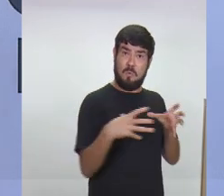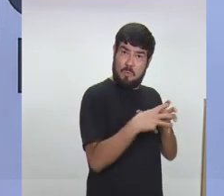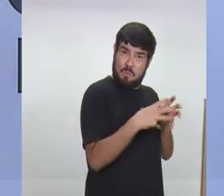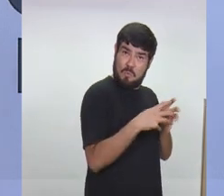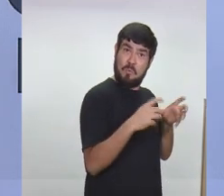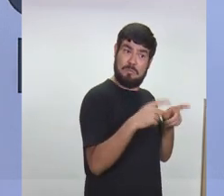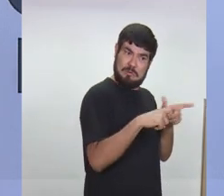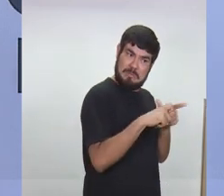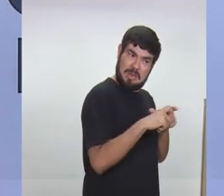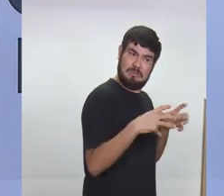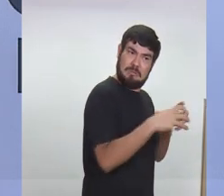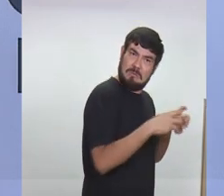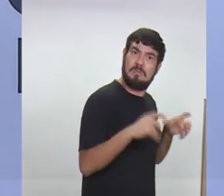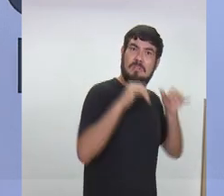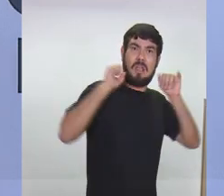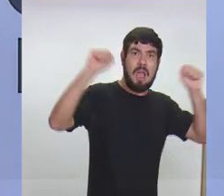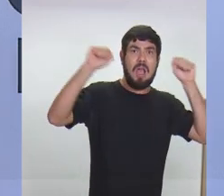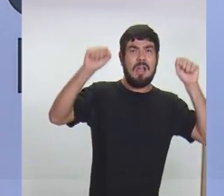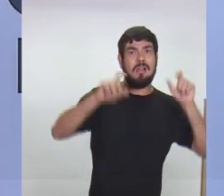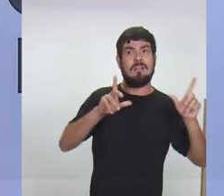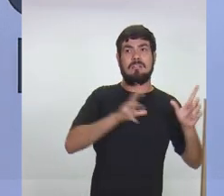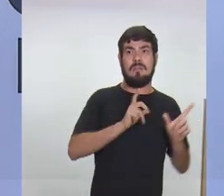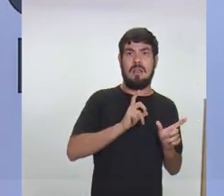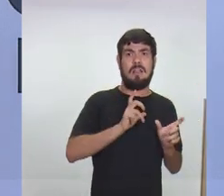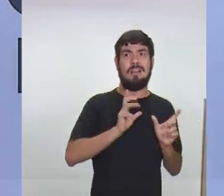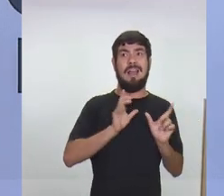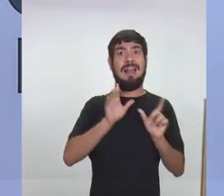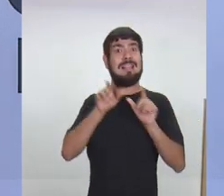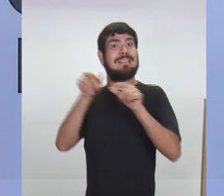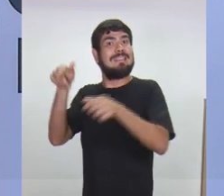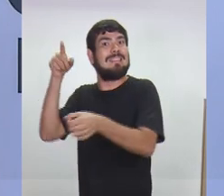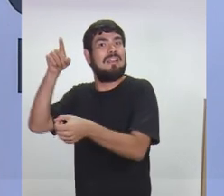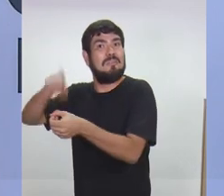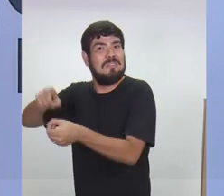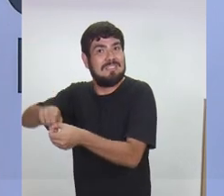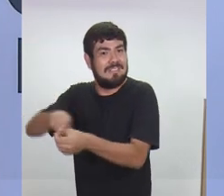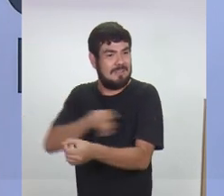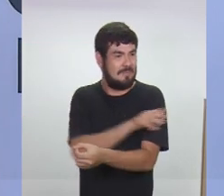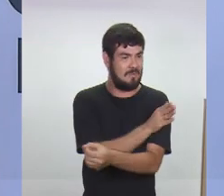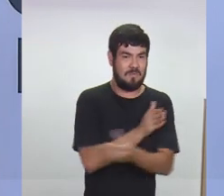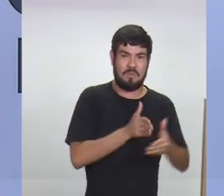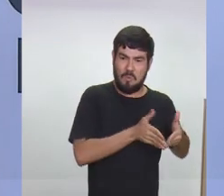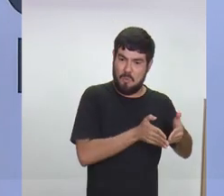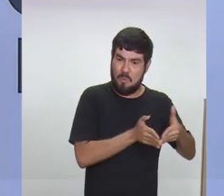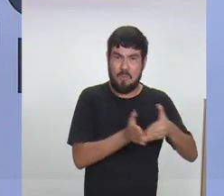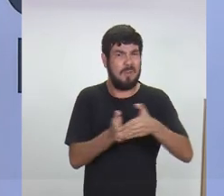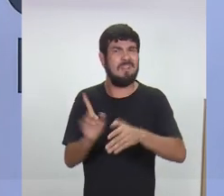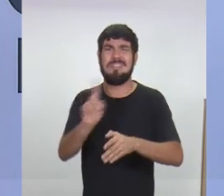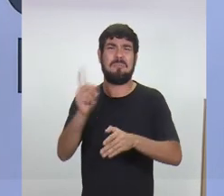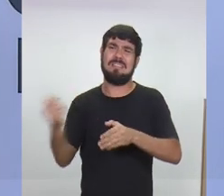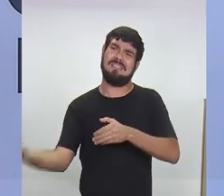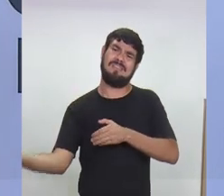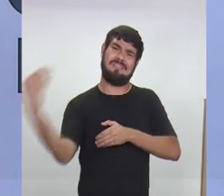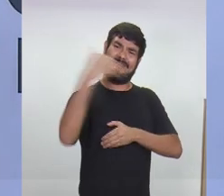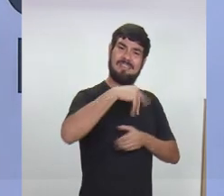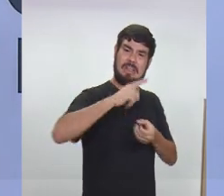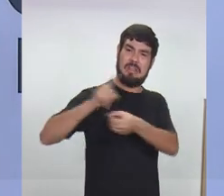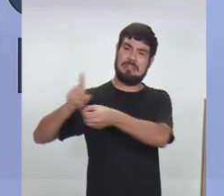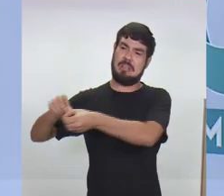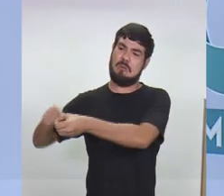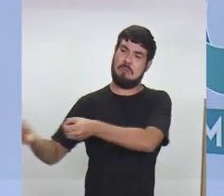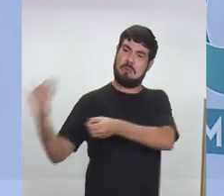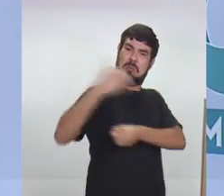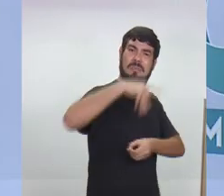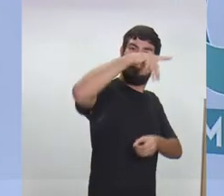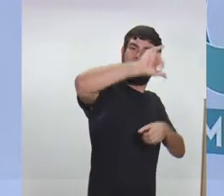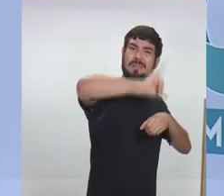nós vamos implementar que vai chegar até os municípios você precisava ir para manaus para foi atendido porque a saúde pública vai chegar até do